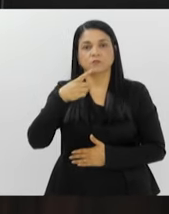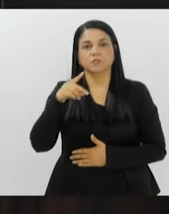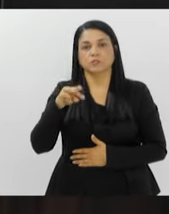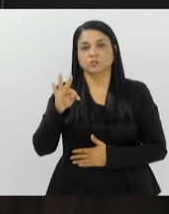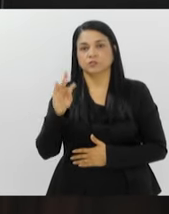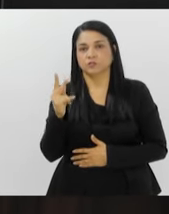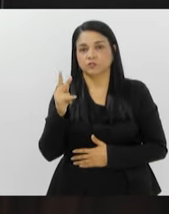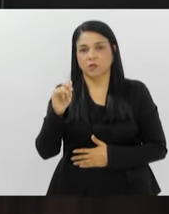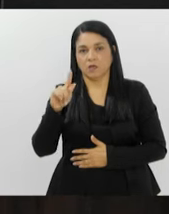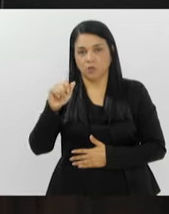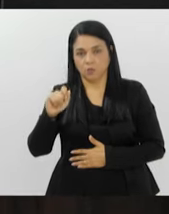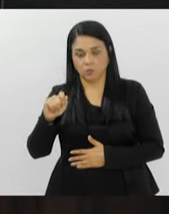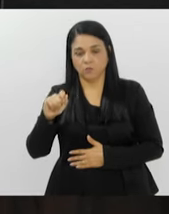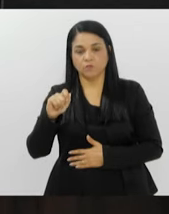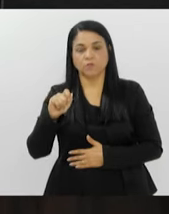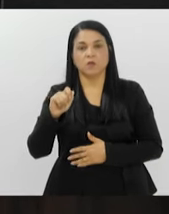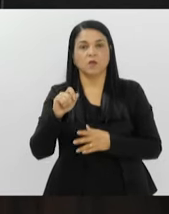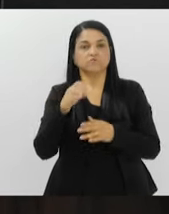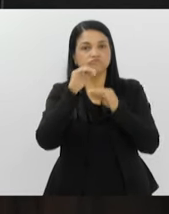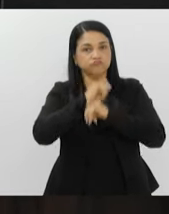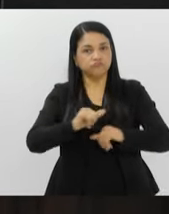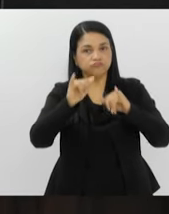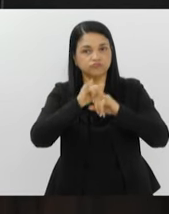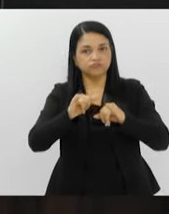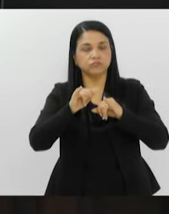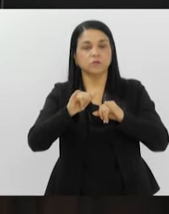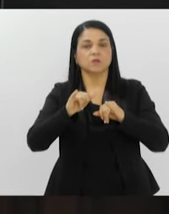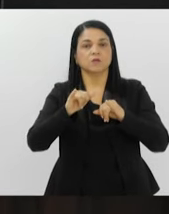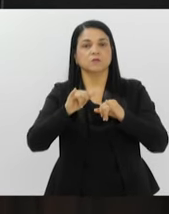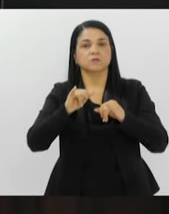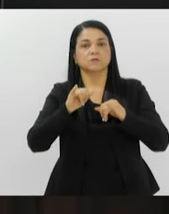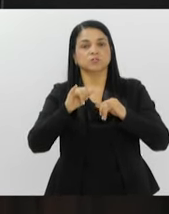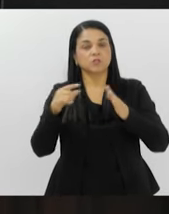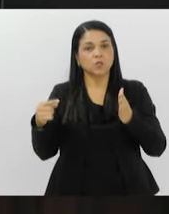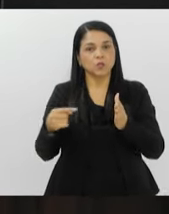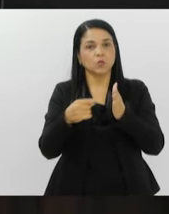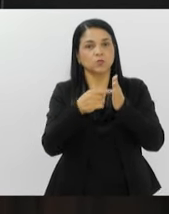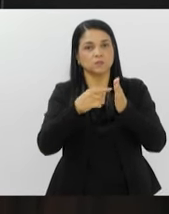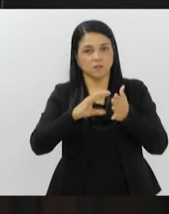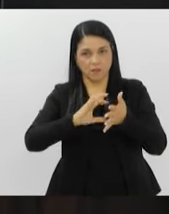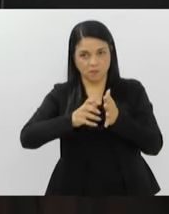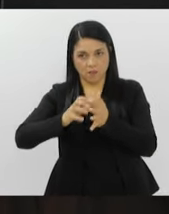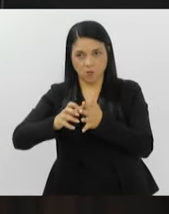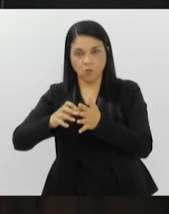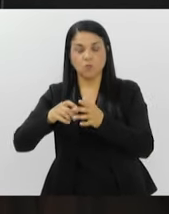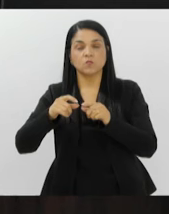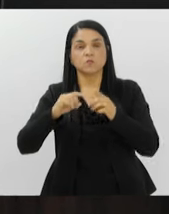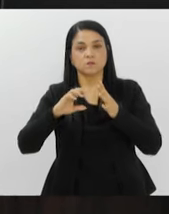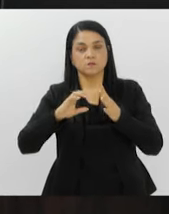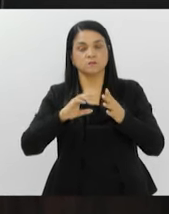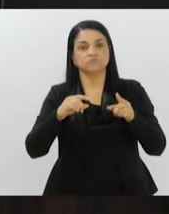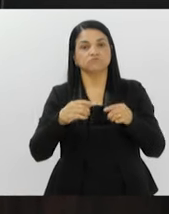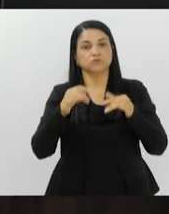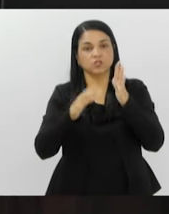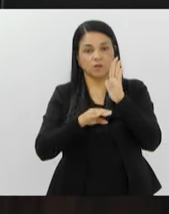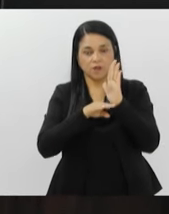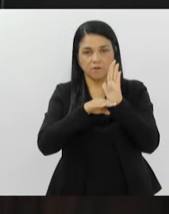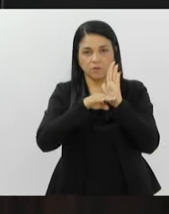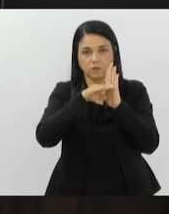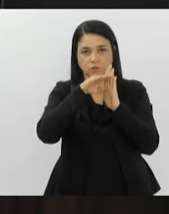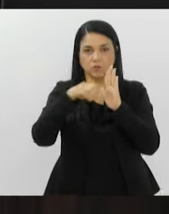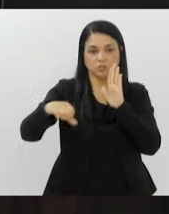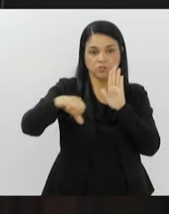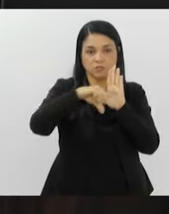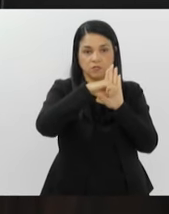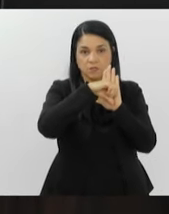galasso que dispõe sobre a divulgação de canais de denúncia informativa no interior de elevador sobre crime de